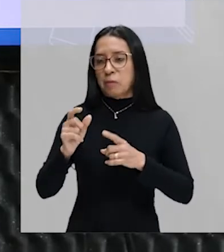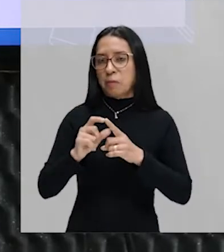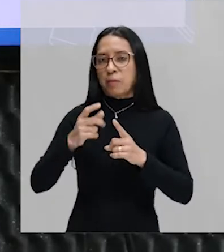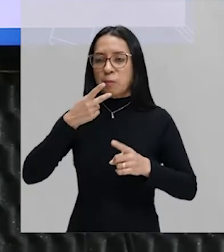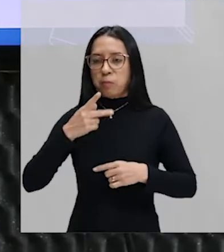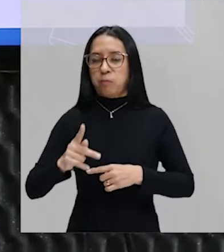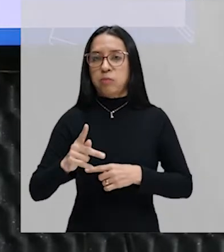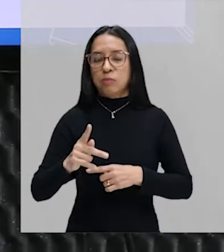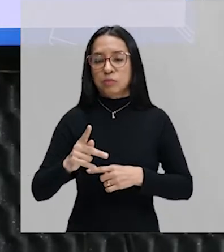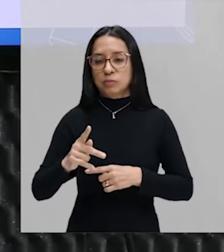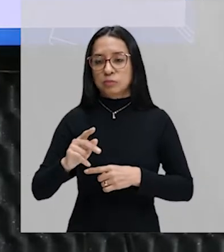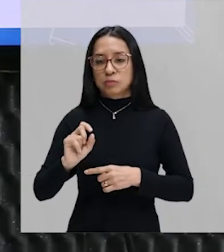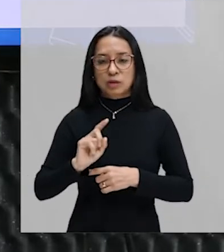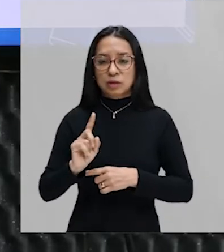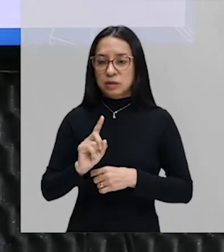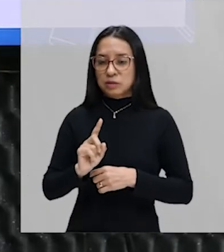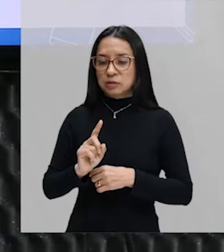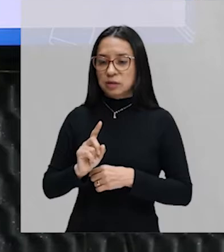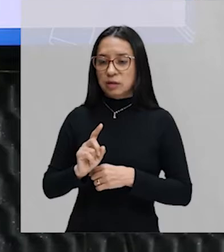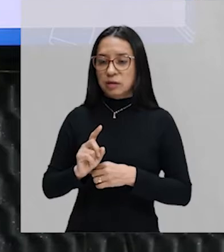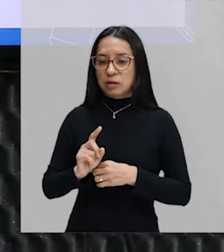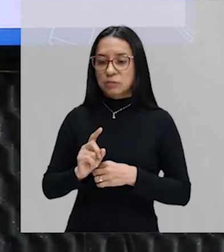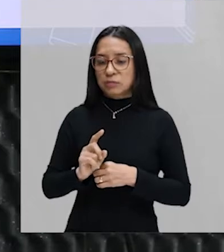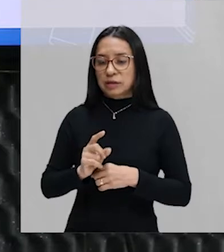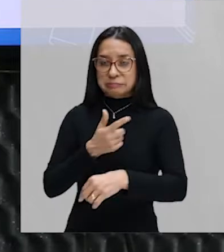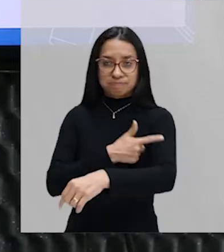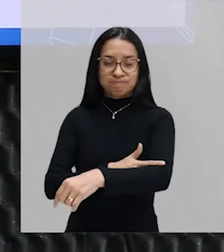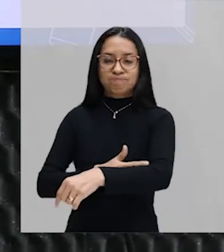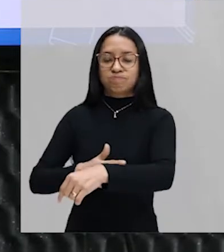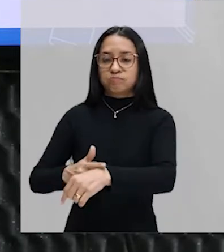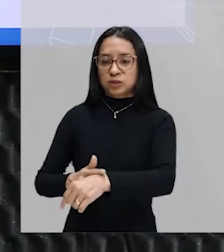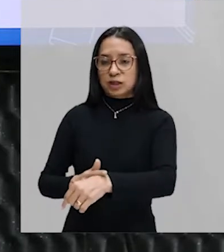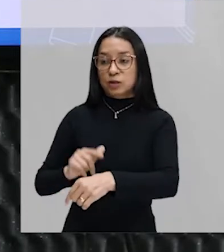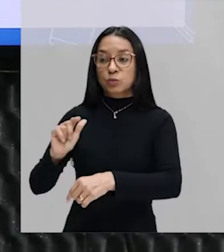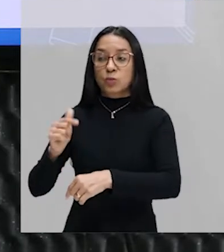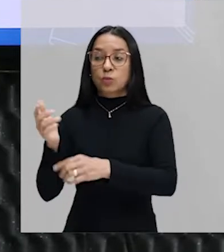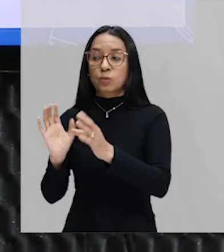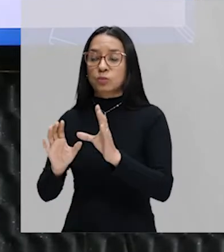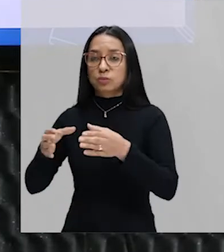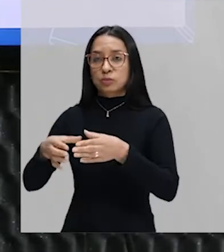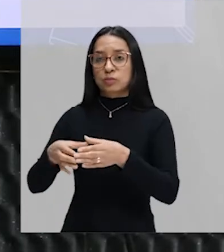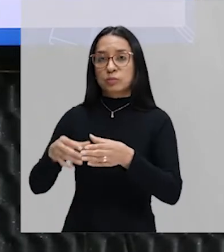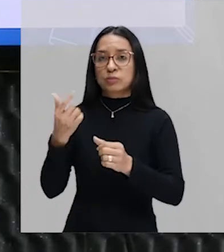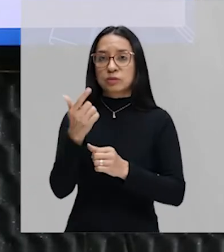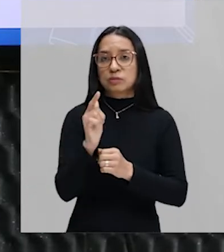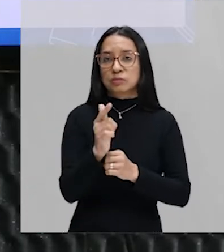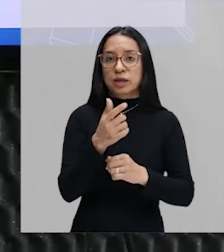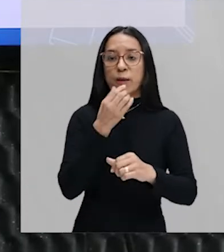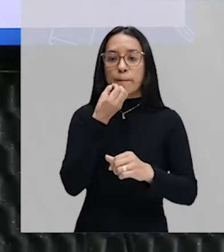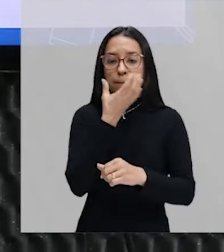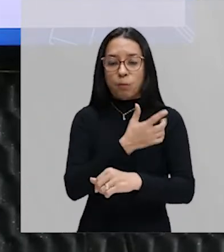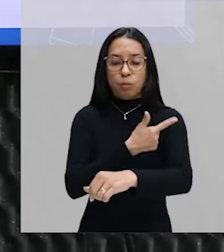palavrão, não agir com cortesia com a equipe adversária, não ter um bom